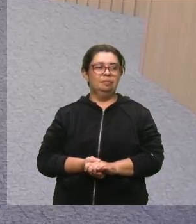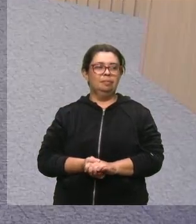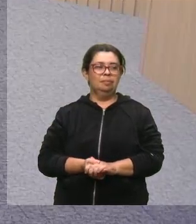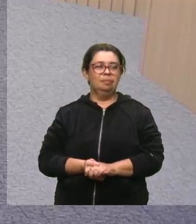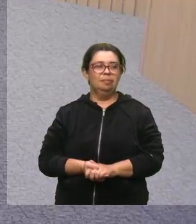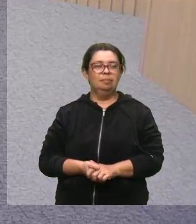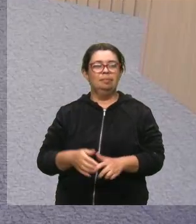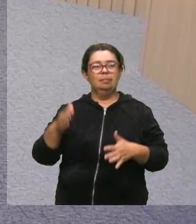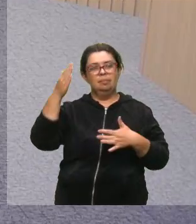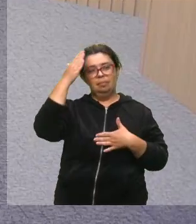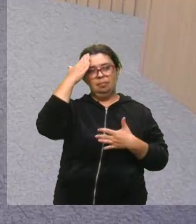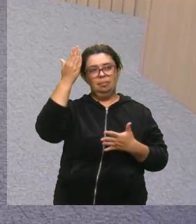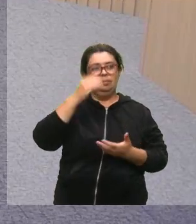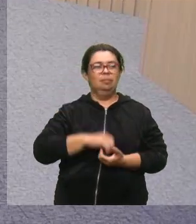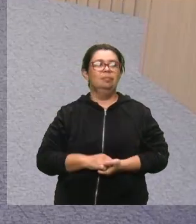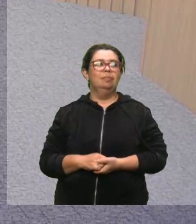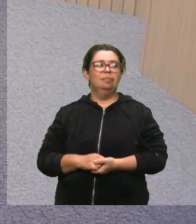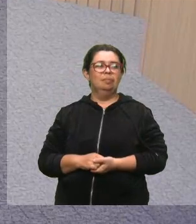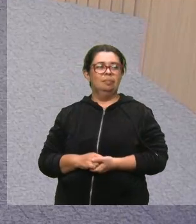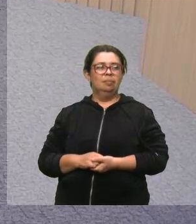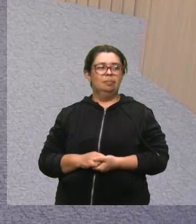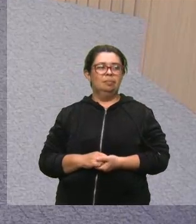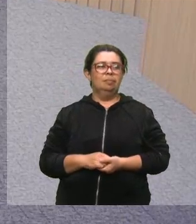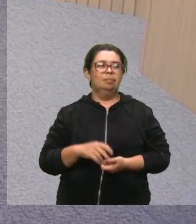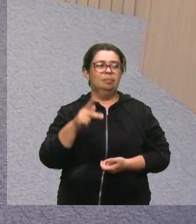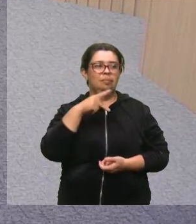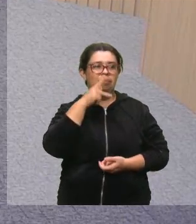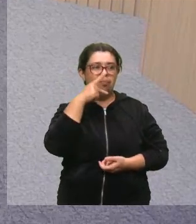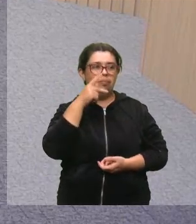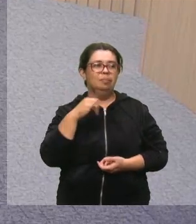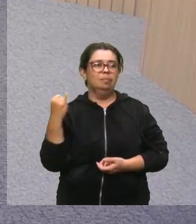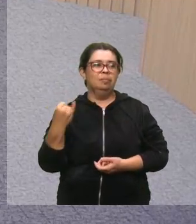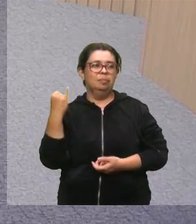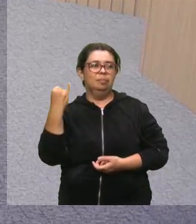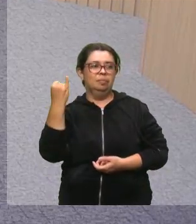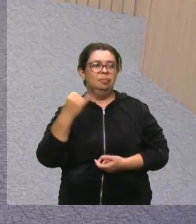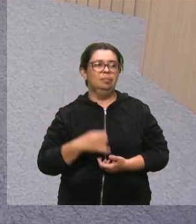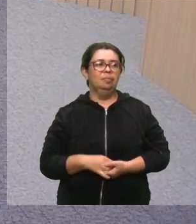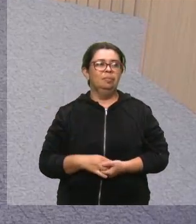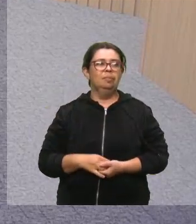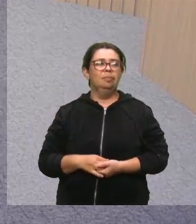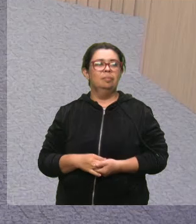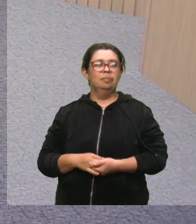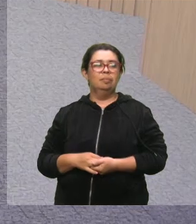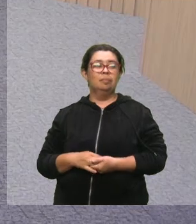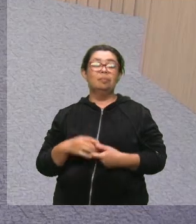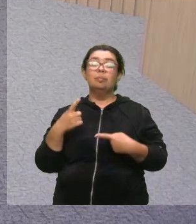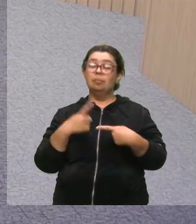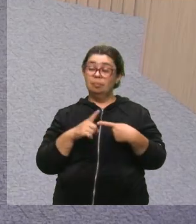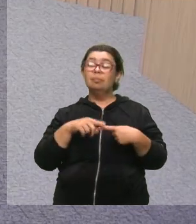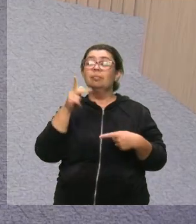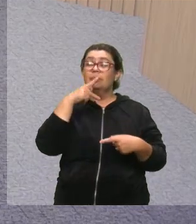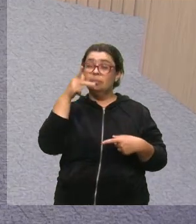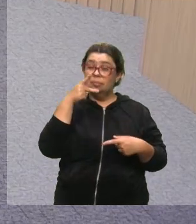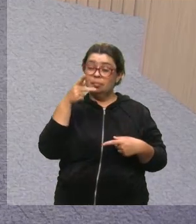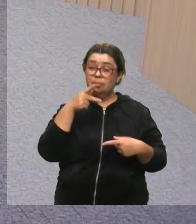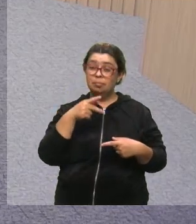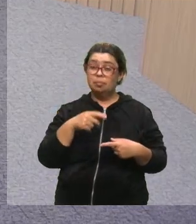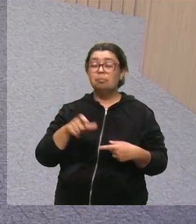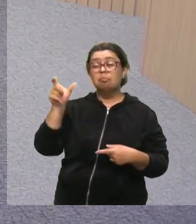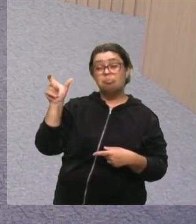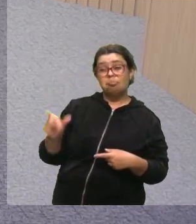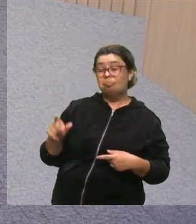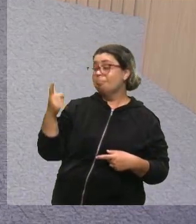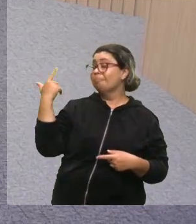Muito obrigado, Jacques. Sua contribuição foi muito importante, principalmente porque deu voz a muita gente que muitas vezes não vem aqui na